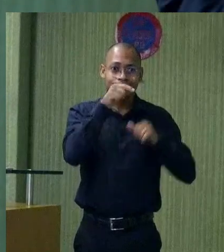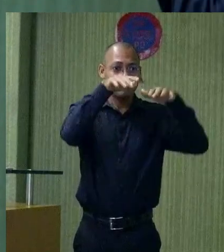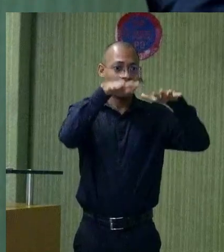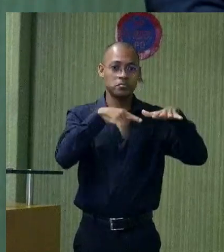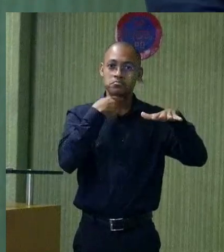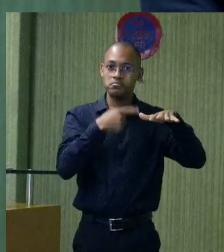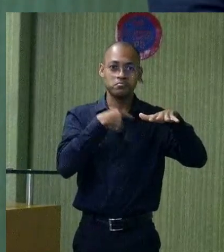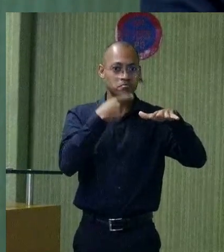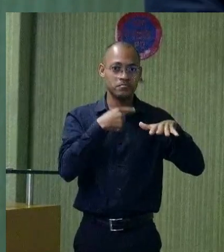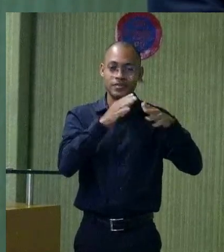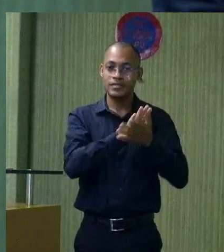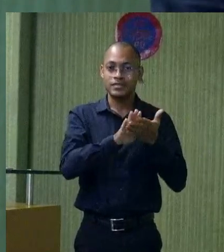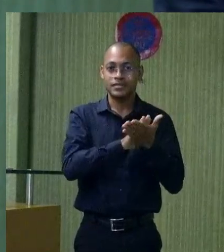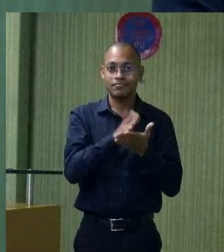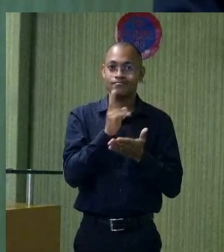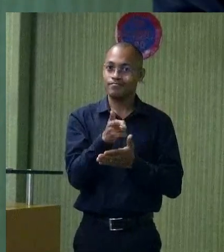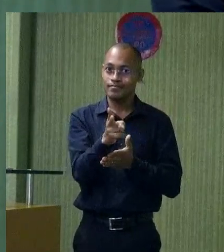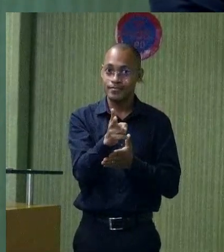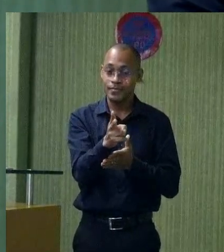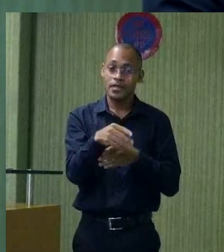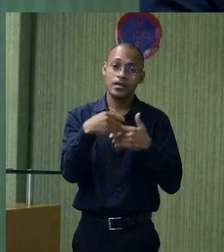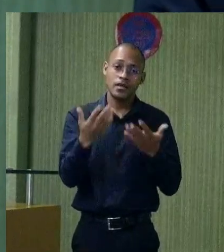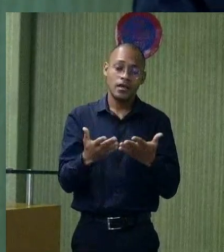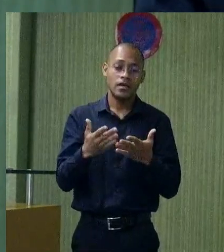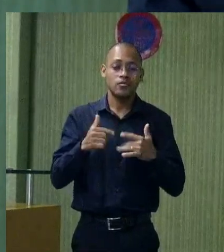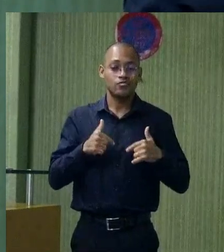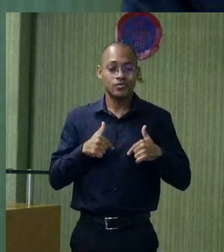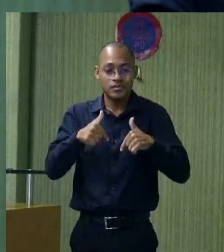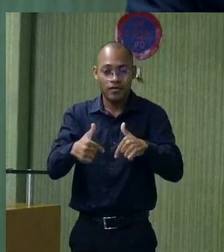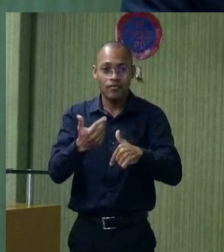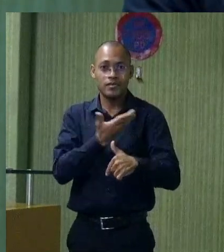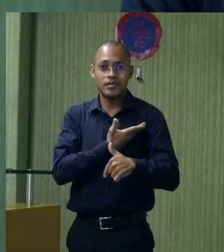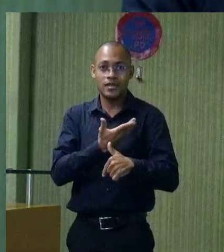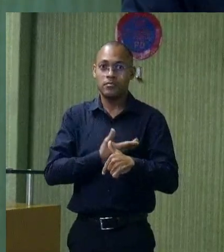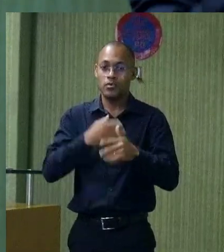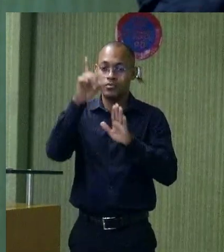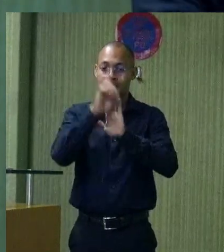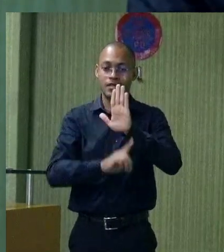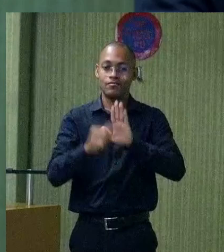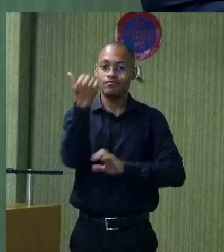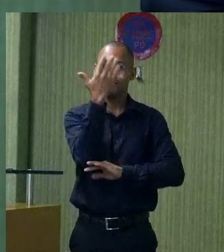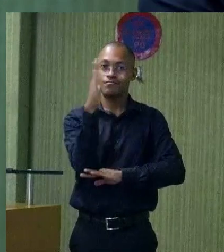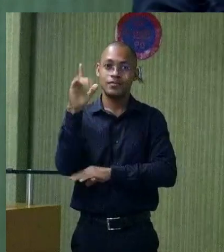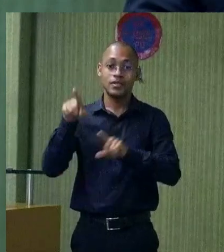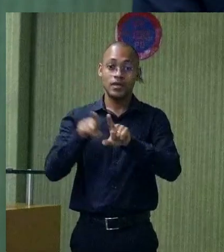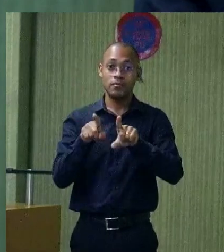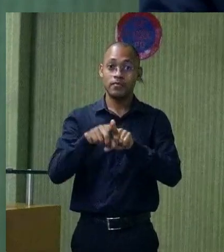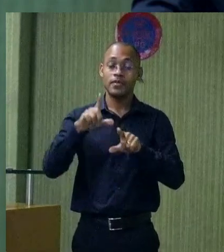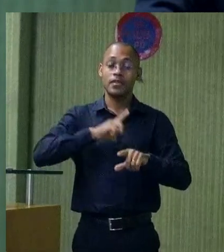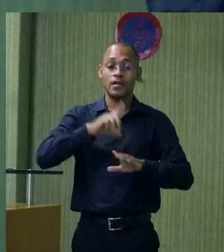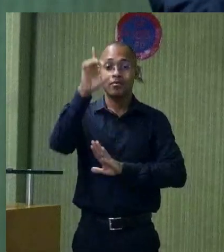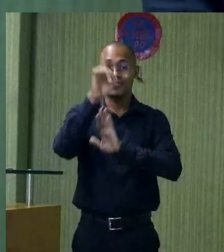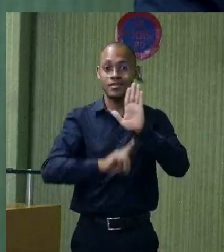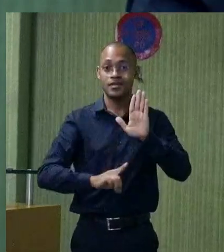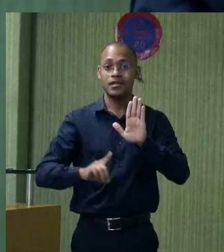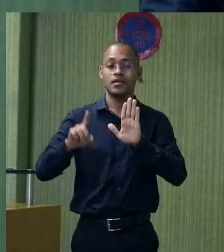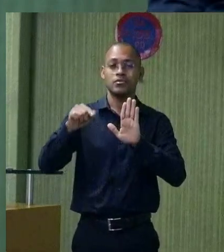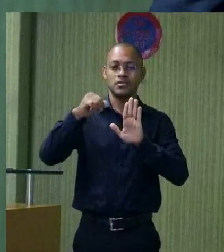baixava aí os desafios dos colegas do Dire do direito ambiental os desafios do colega do direito urbanístico